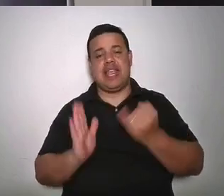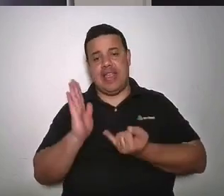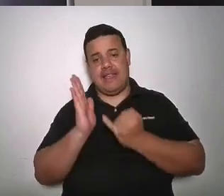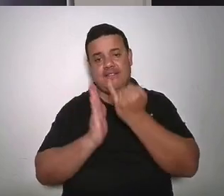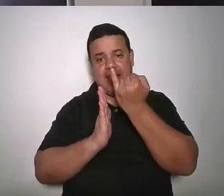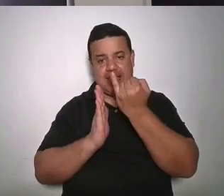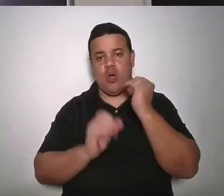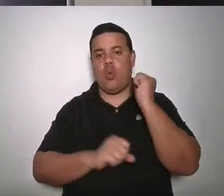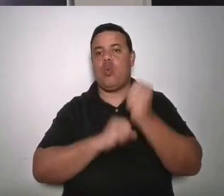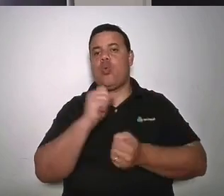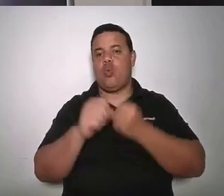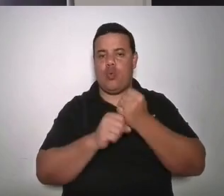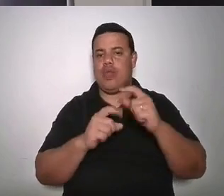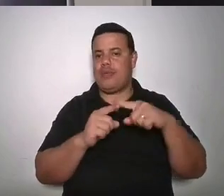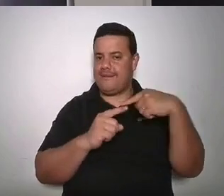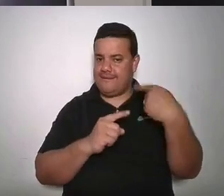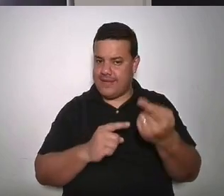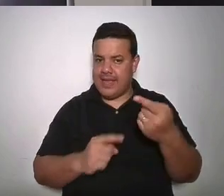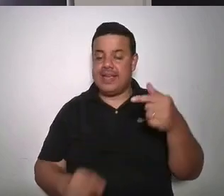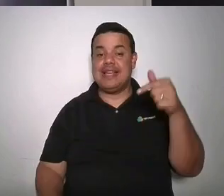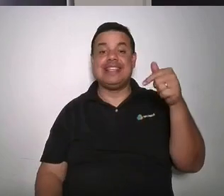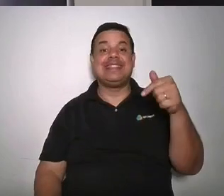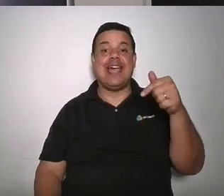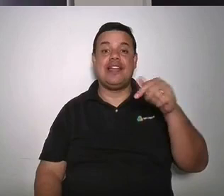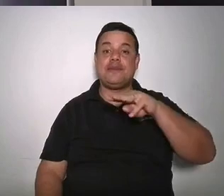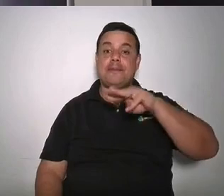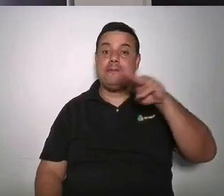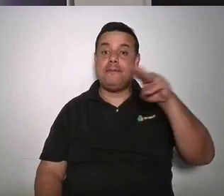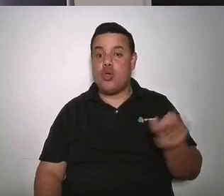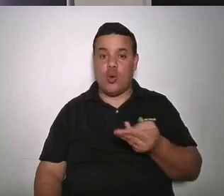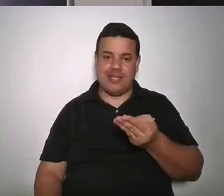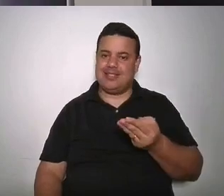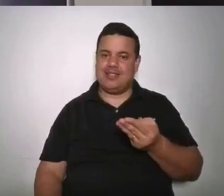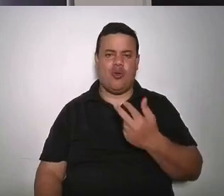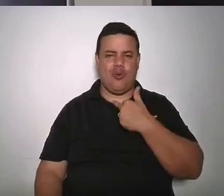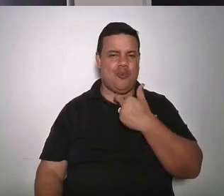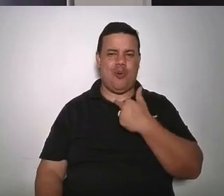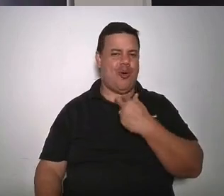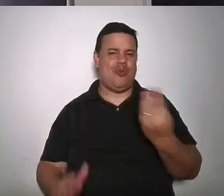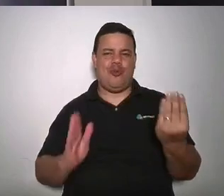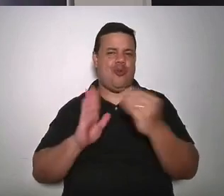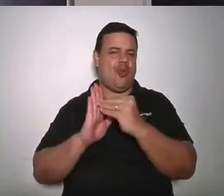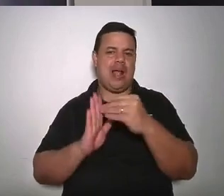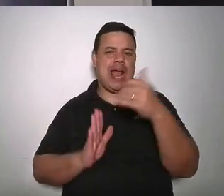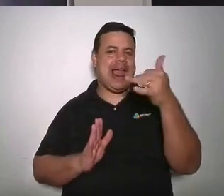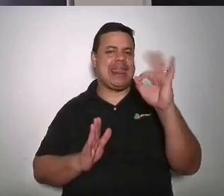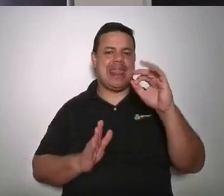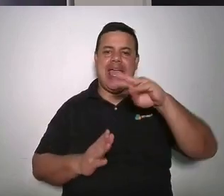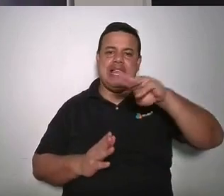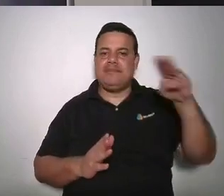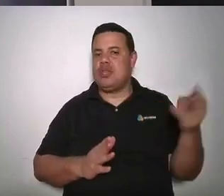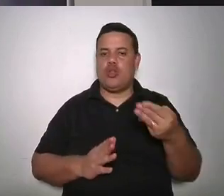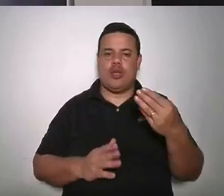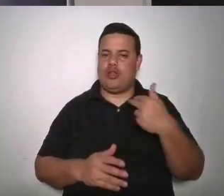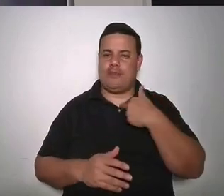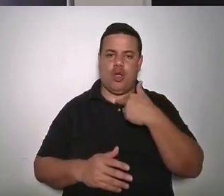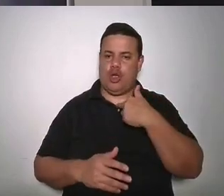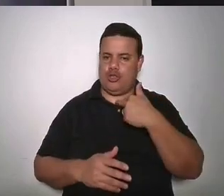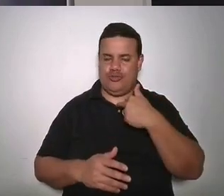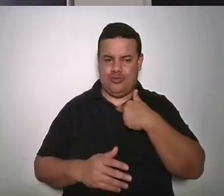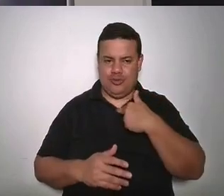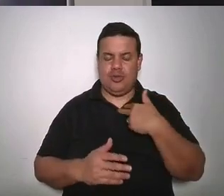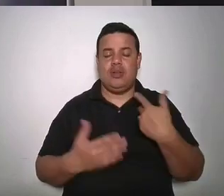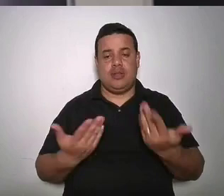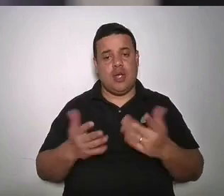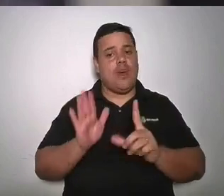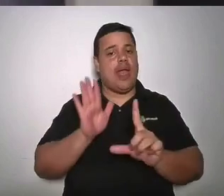vai dar quanto? Vai dar 7 milhões? É 7 milhões. Então, você não pode colocar 10 milhões, colocar um orçamento superestimado. Então, assim, pessoal, essa é a